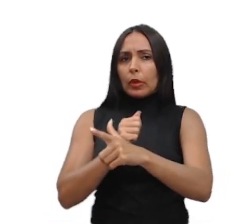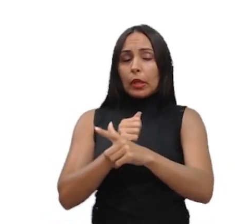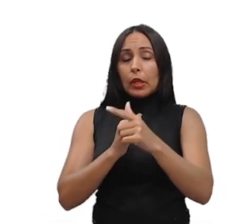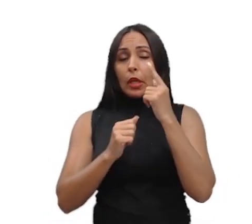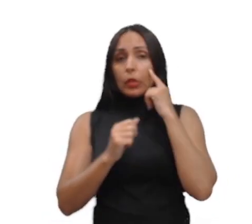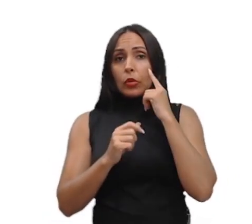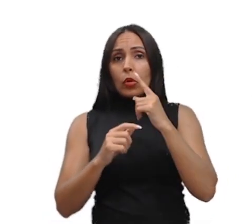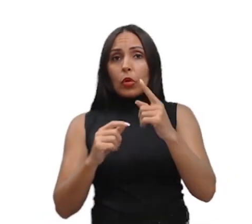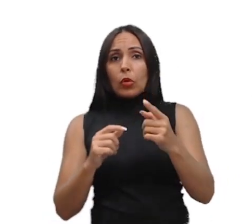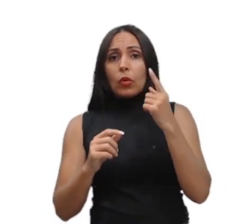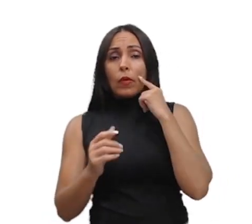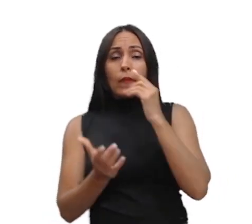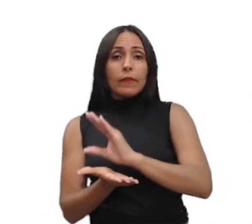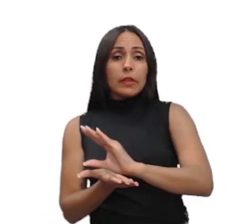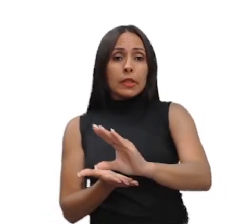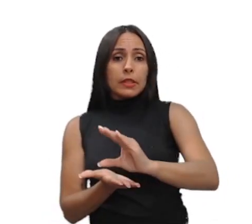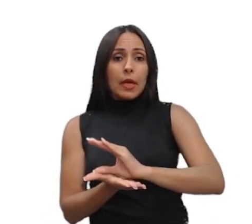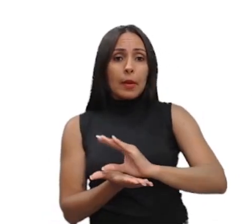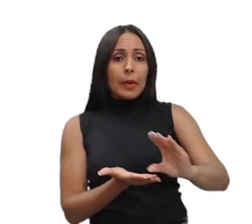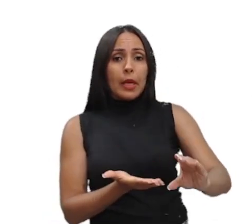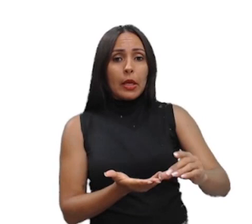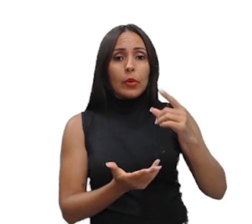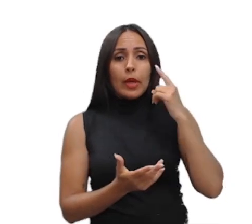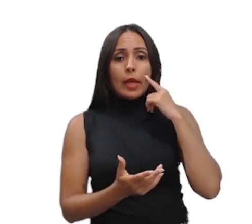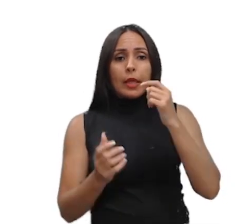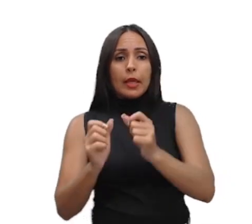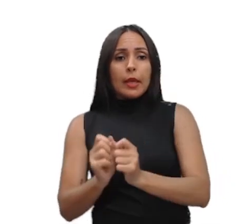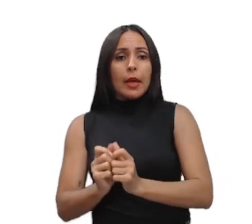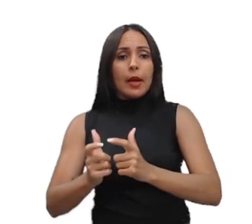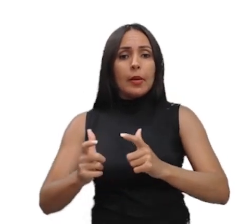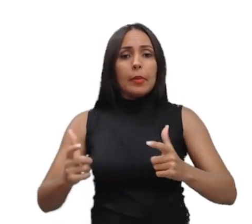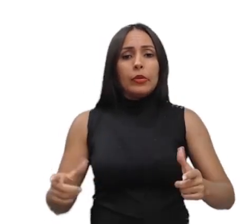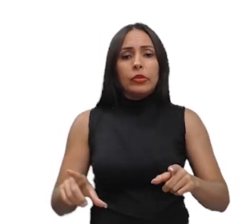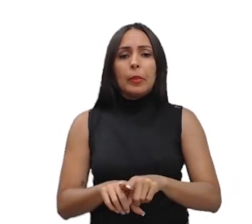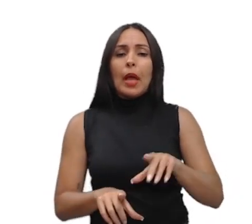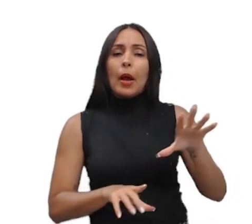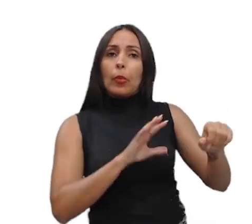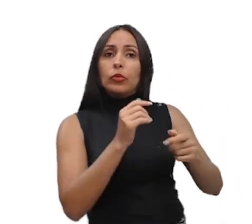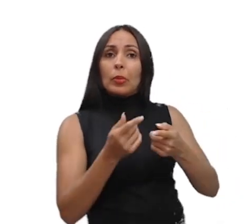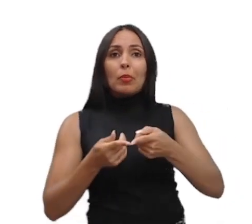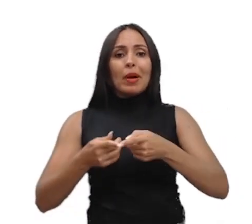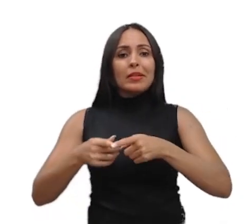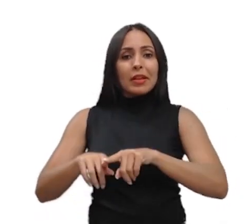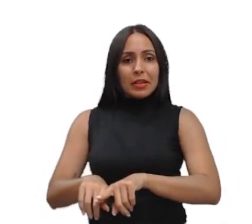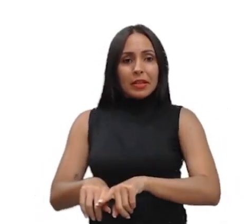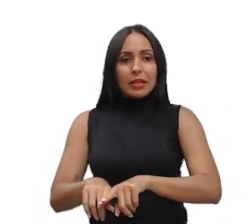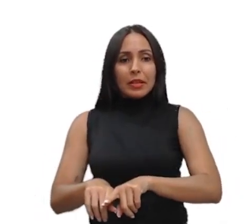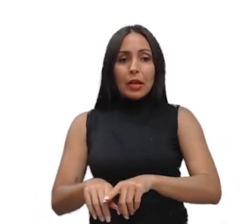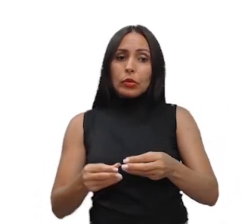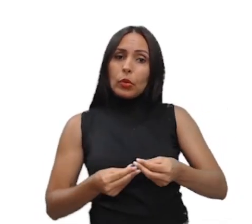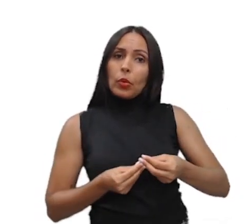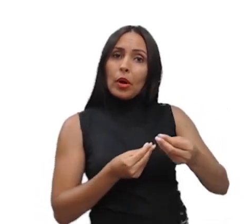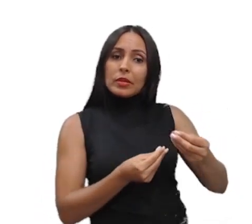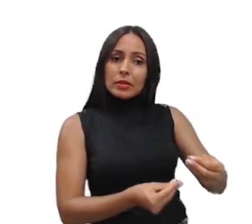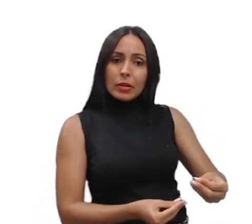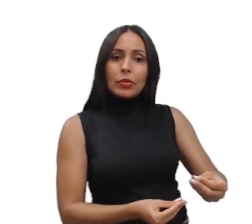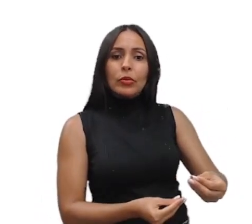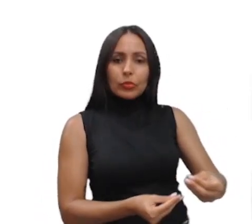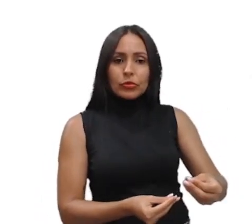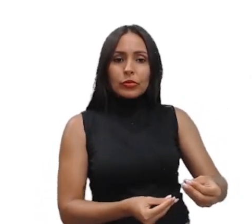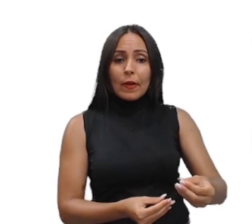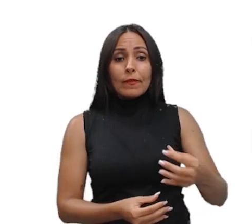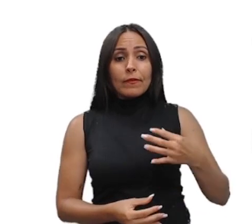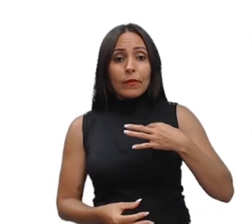de financiamento monetário. Ele abrange também a busca por parcerias, doações, de